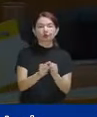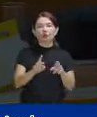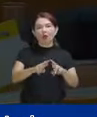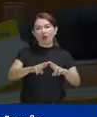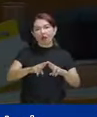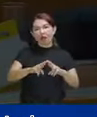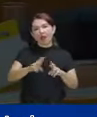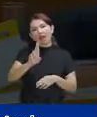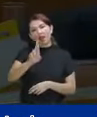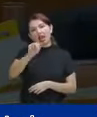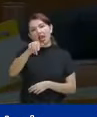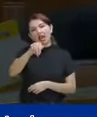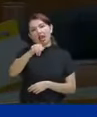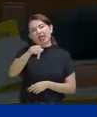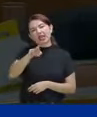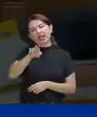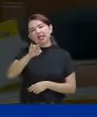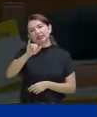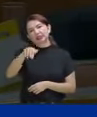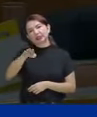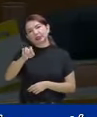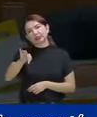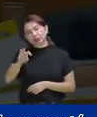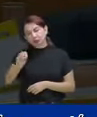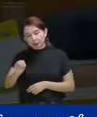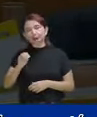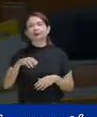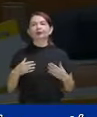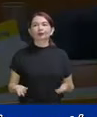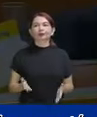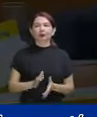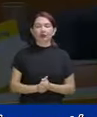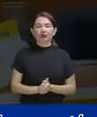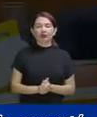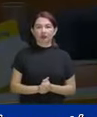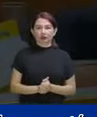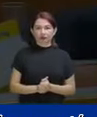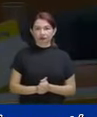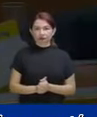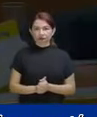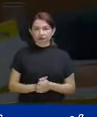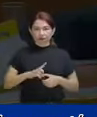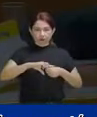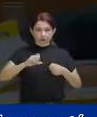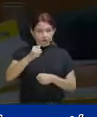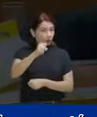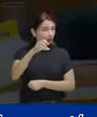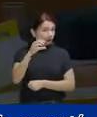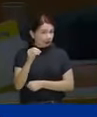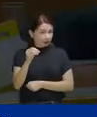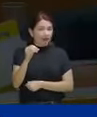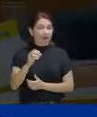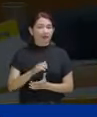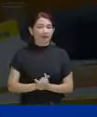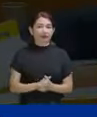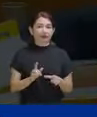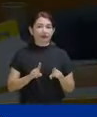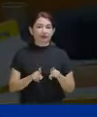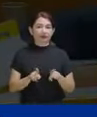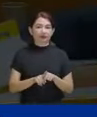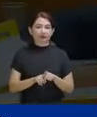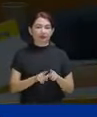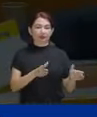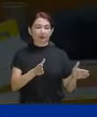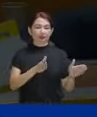regularizado. A norma de regência, eu cito aqui exatamente essa previsão, que está lá no artigo 80, né? Após o trânsito